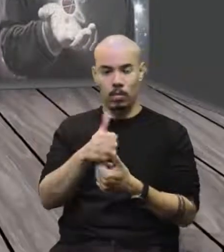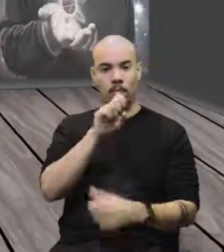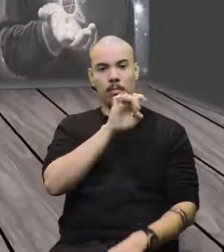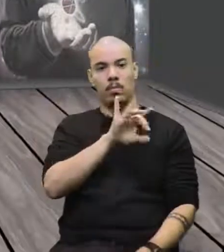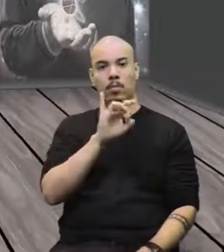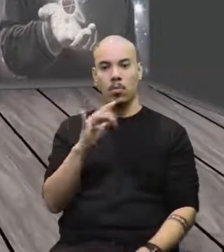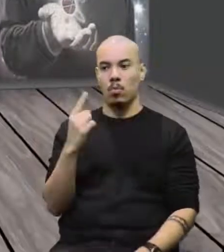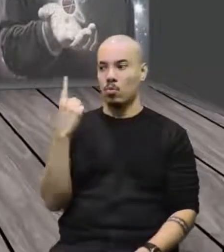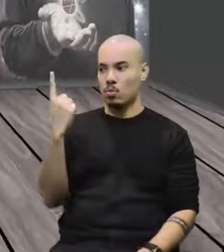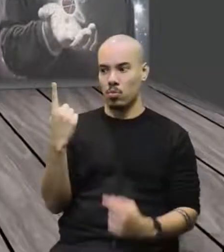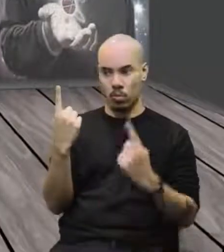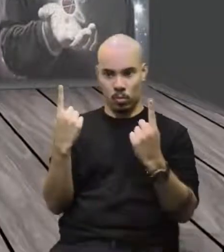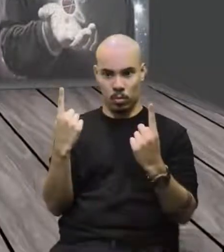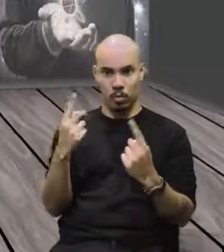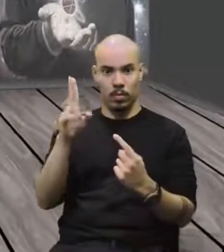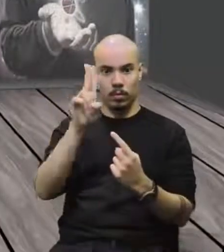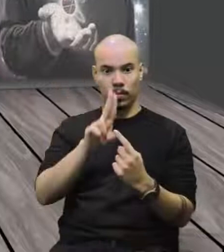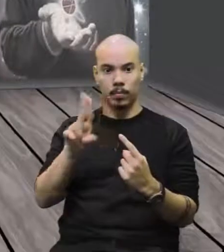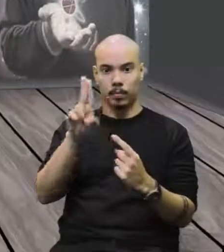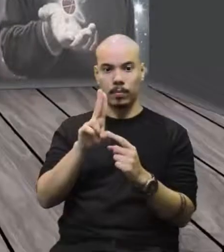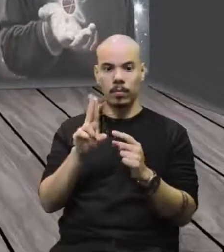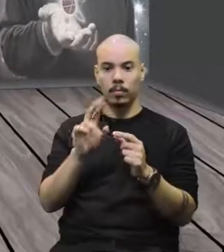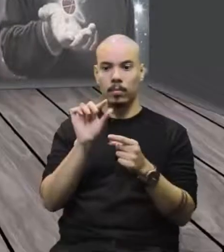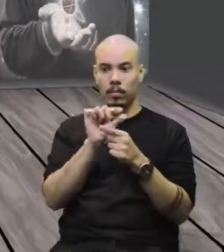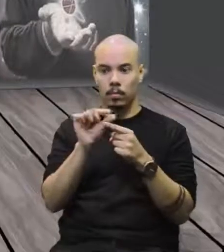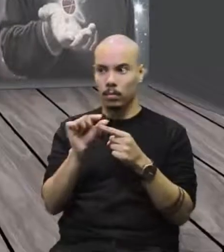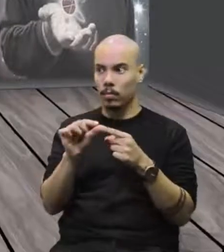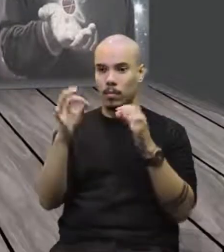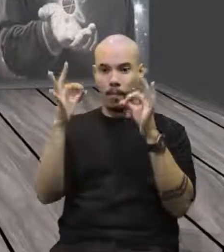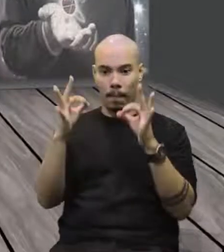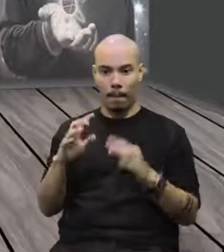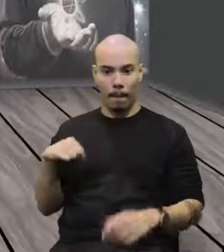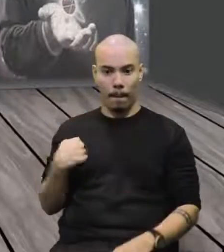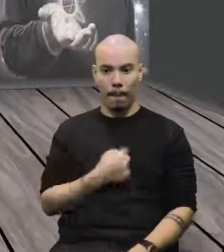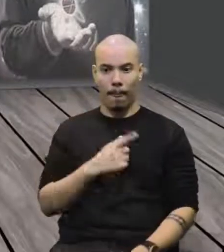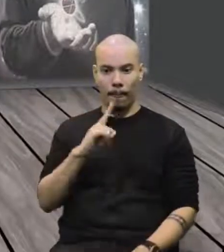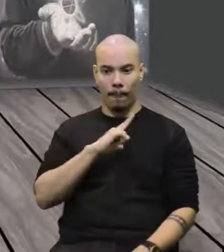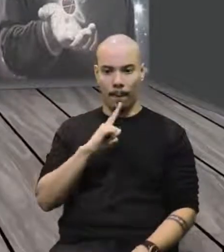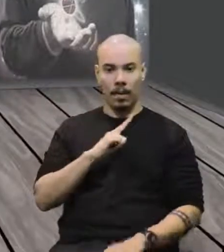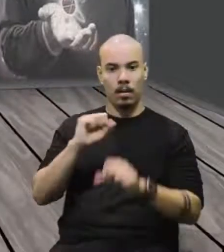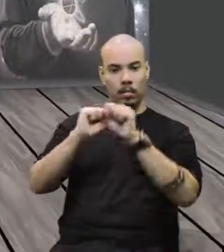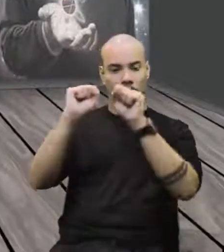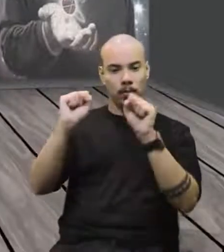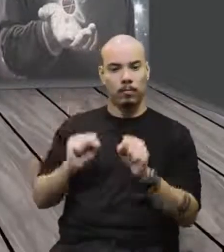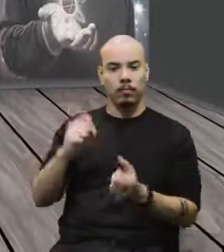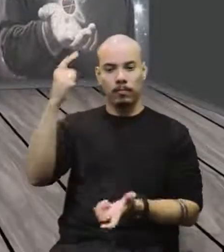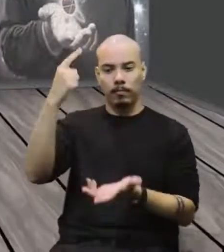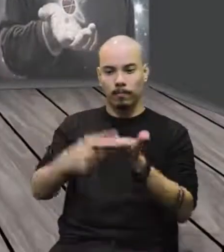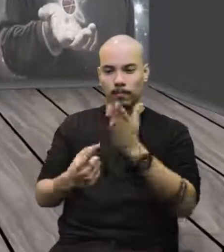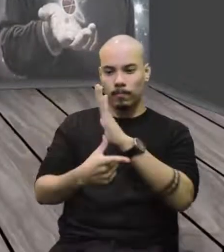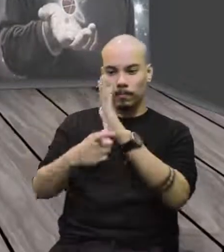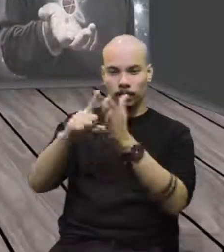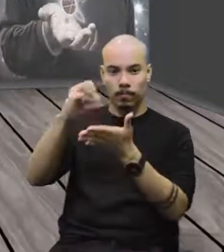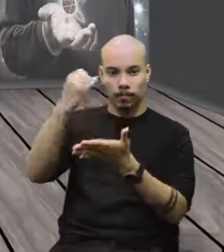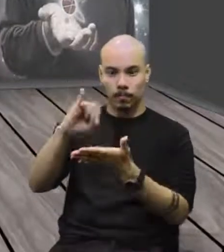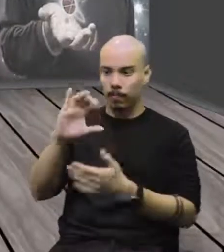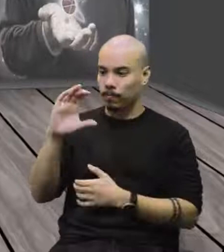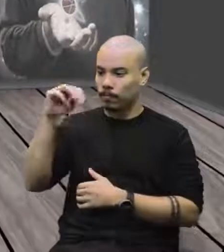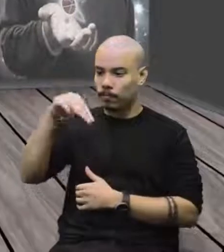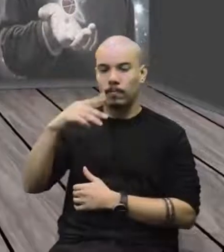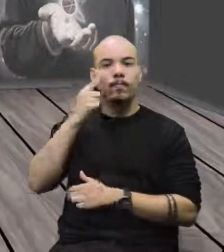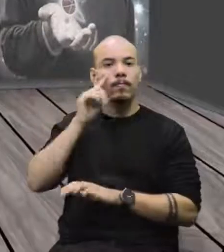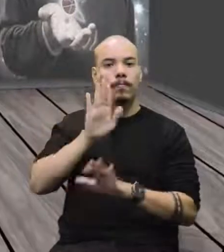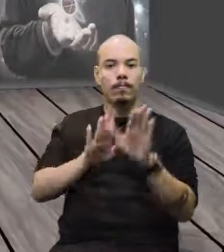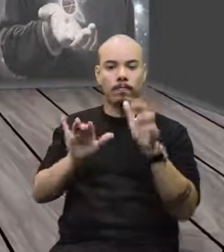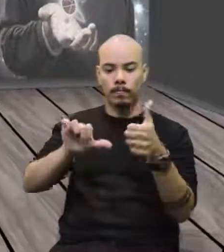elemento um por um, utilizando as unidades de medida, né, que nós temos do Sistema Internacional. Se tiver centímetro, toma cuidado de